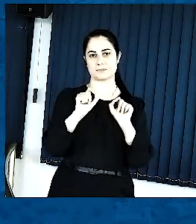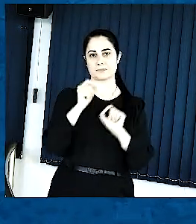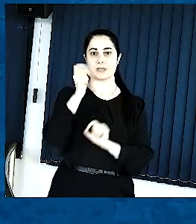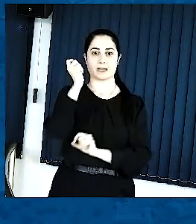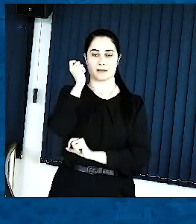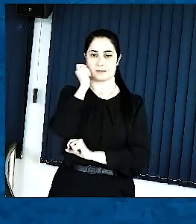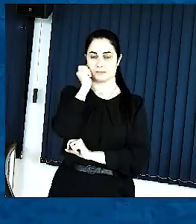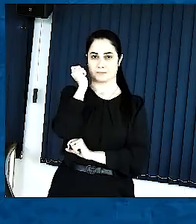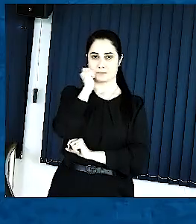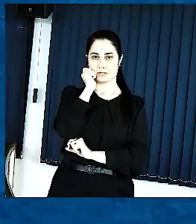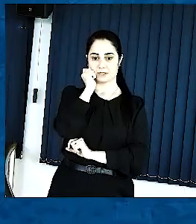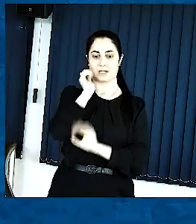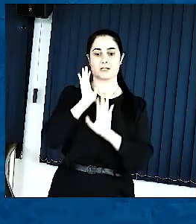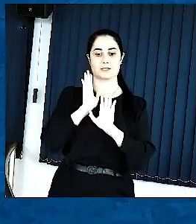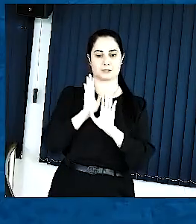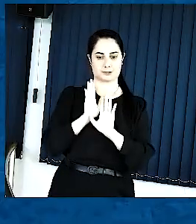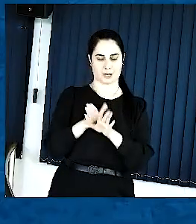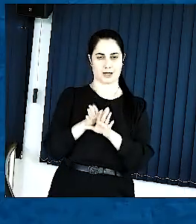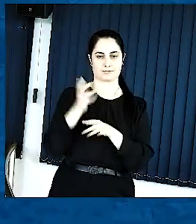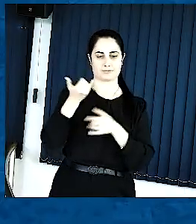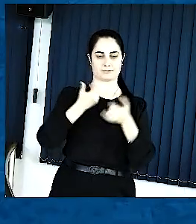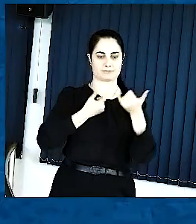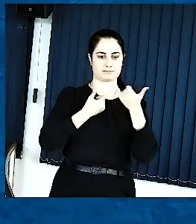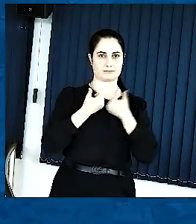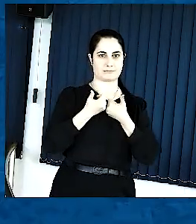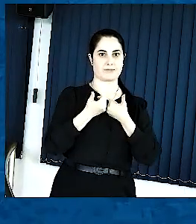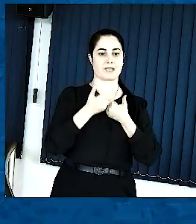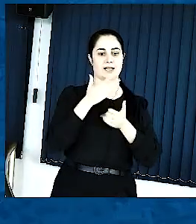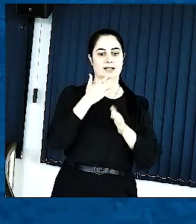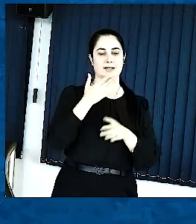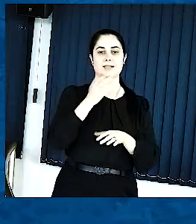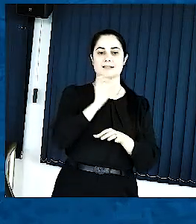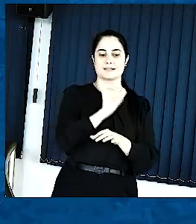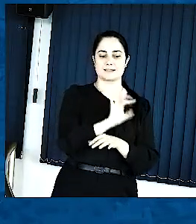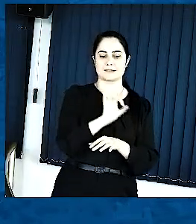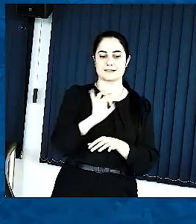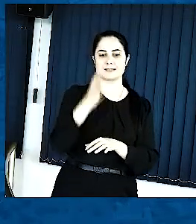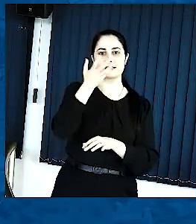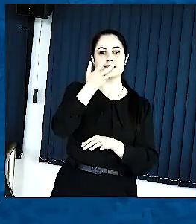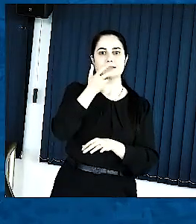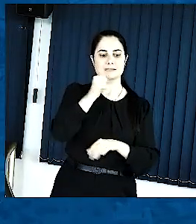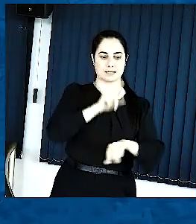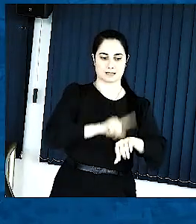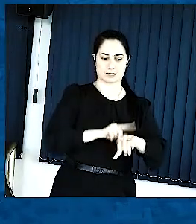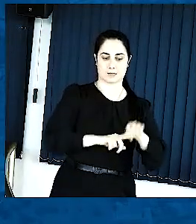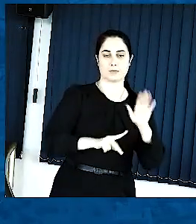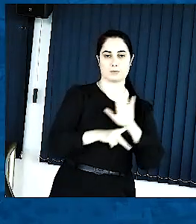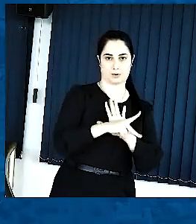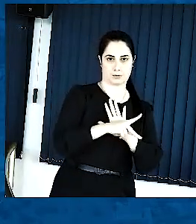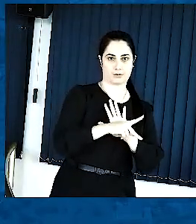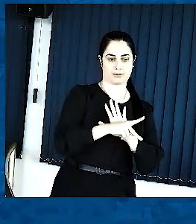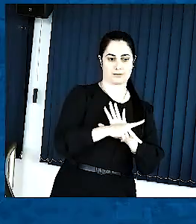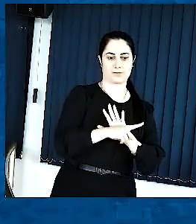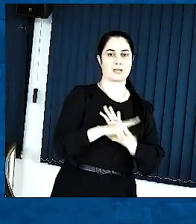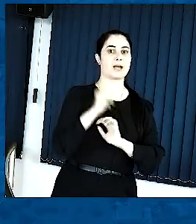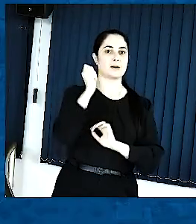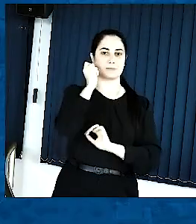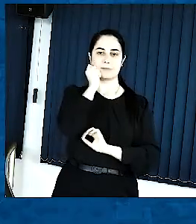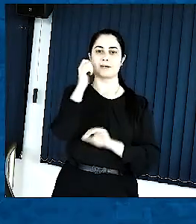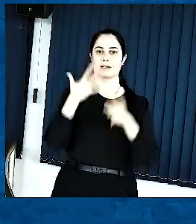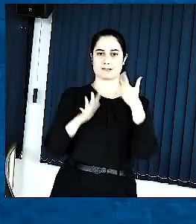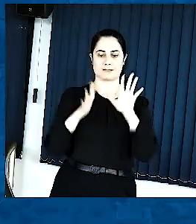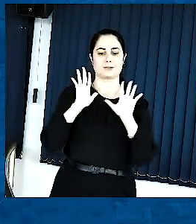mãe já ouviu que cada criança tem seu tempo. Certamente essa mãe já